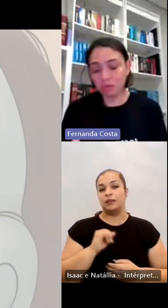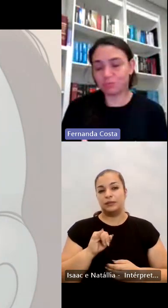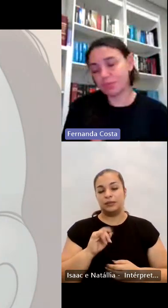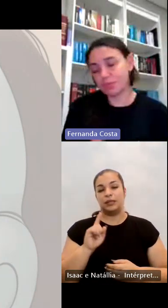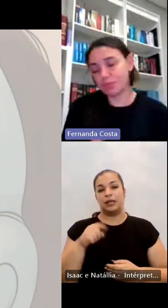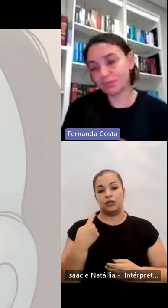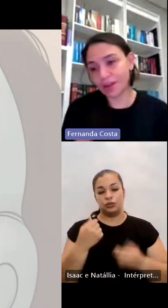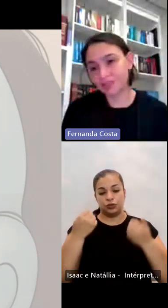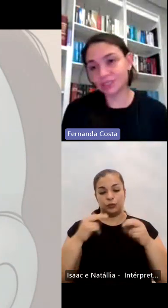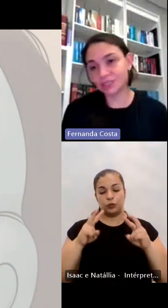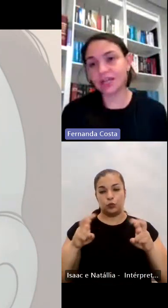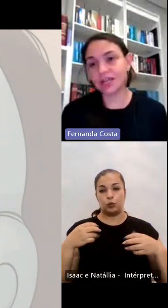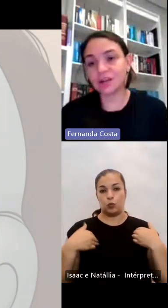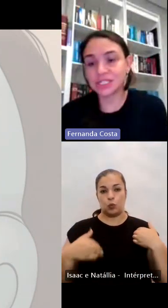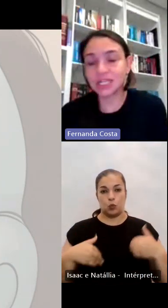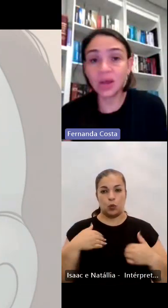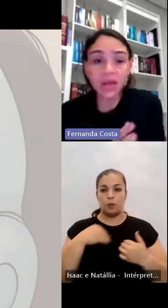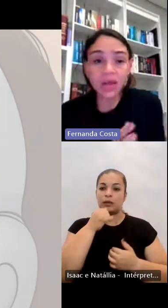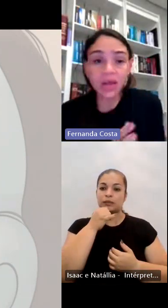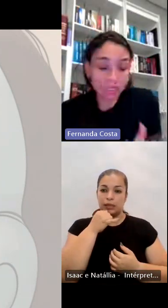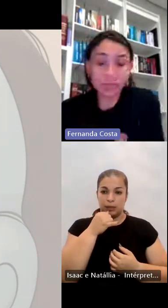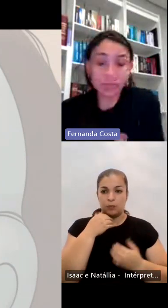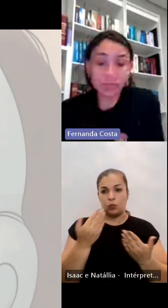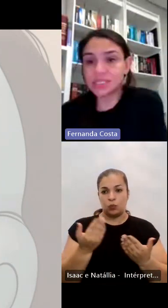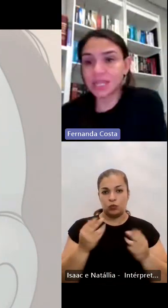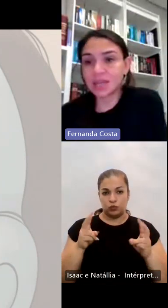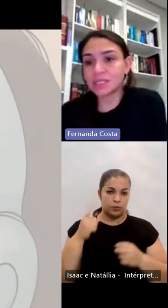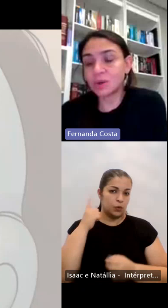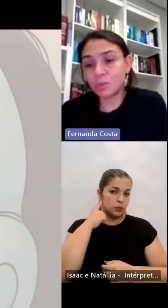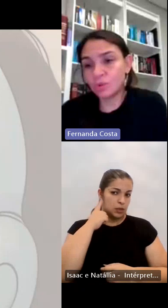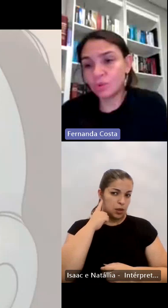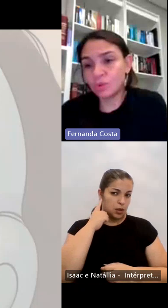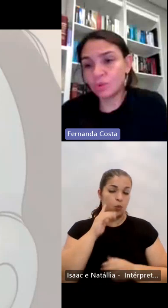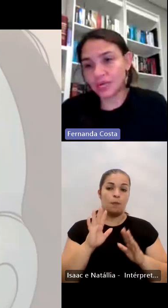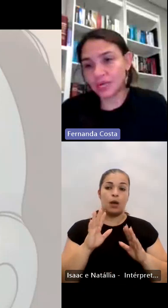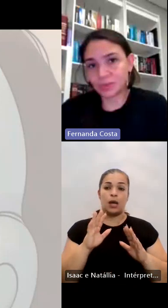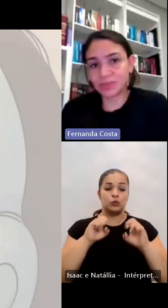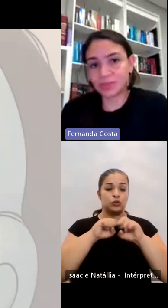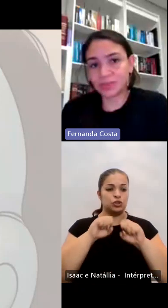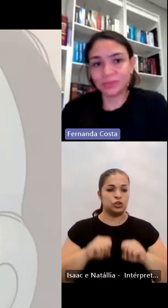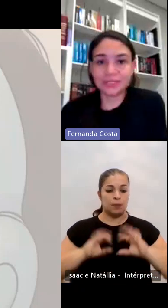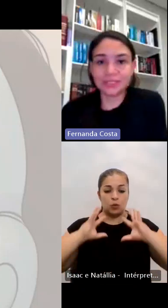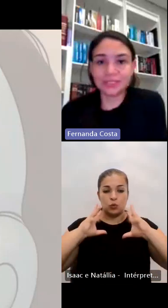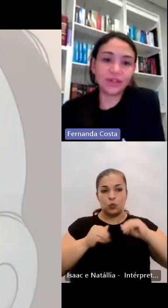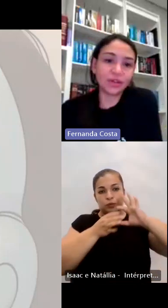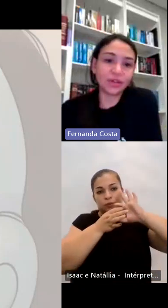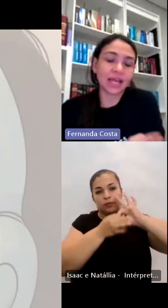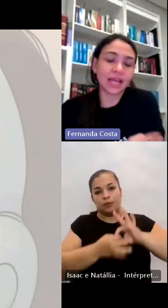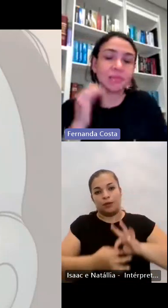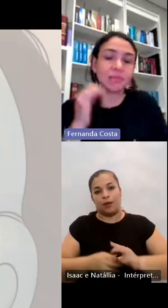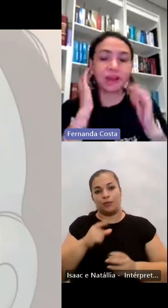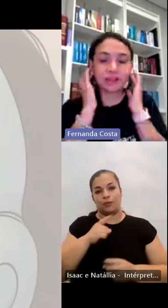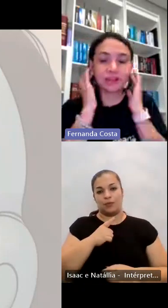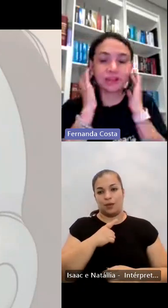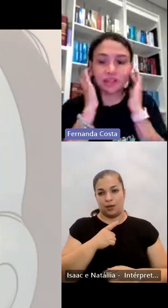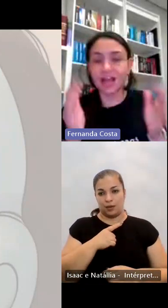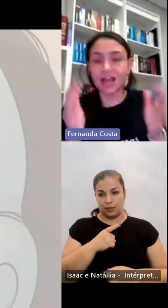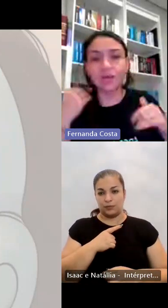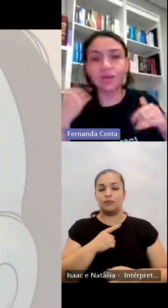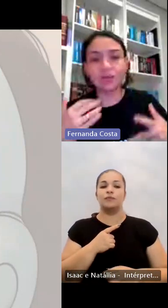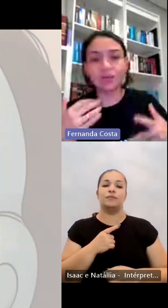corpo, por exemplo, eu estou falando aqui da audição, mas todos os sistemas são muito integrados. Vocês viram que nós acabamos de falar